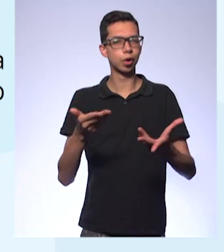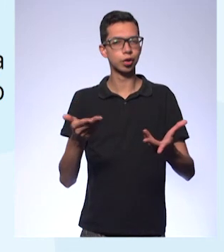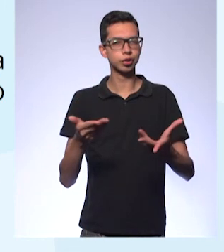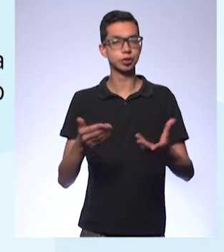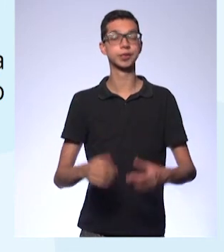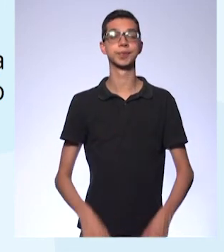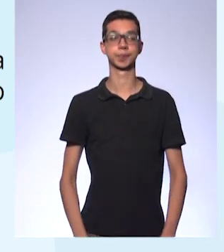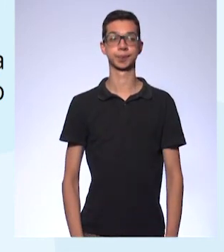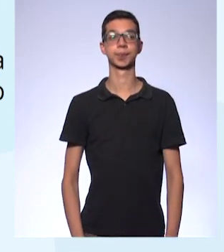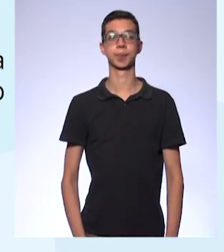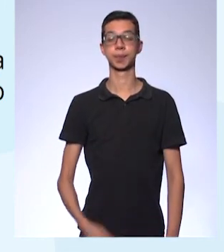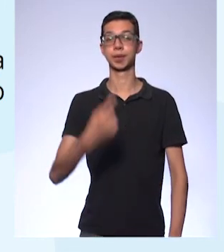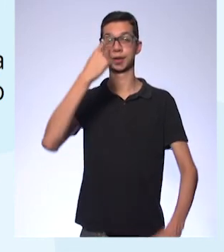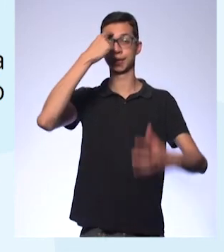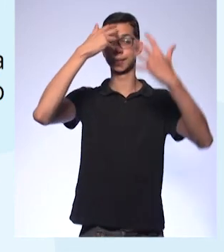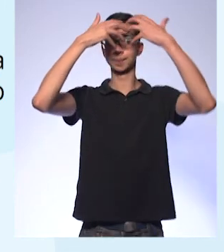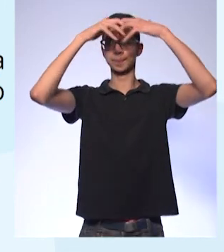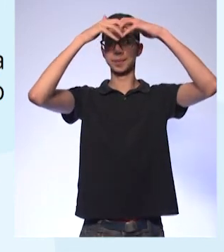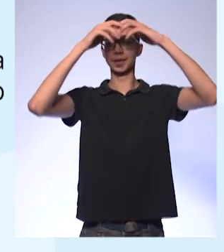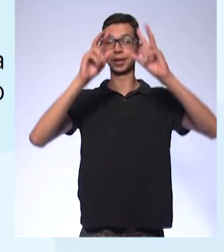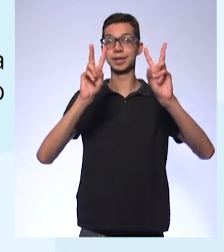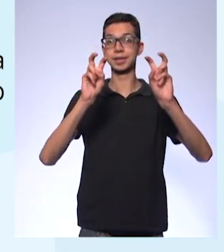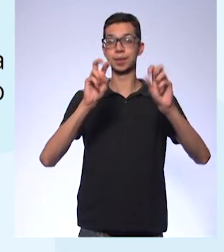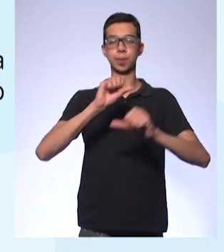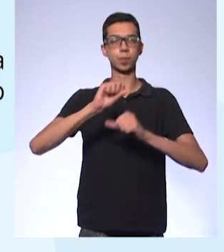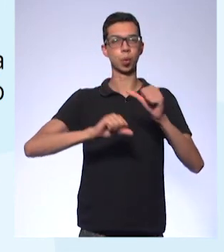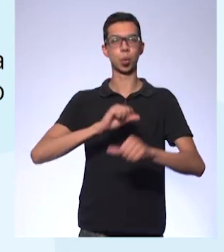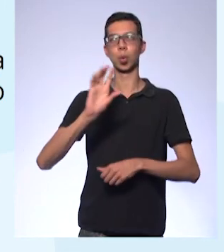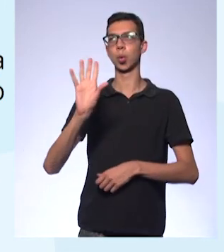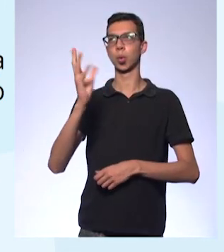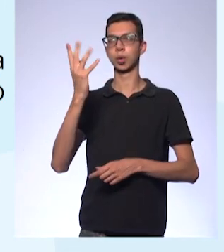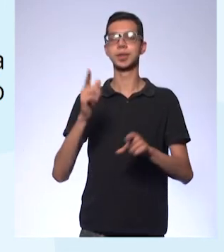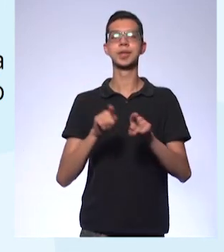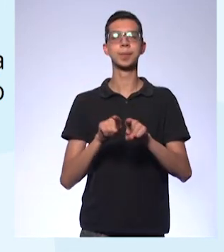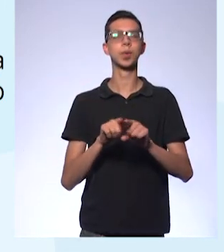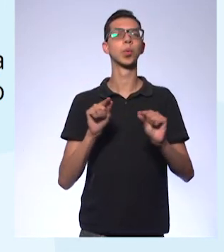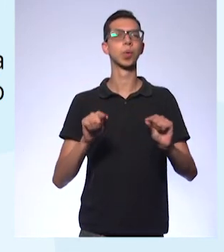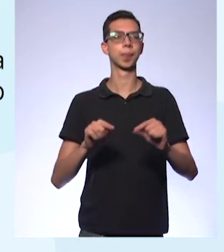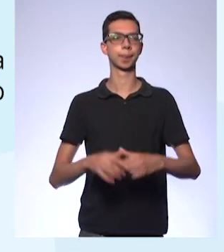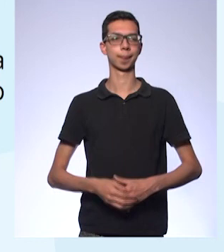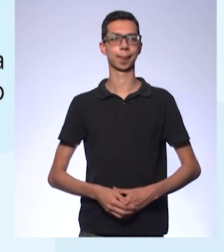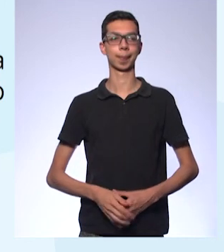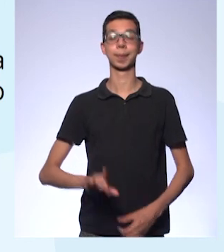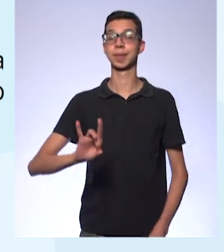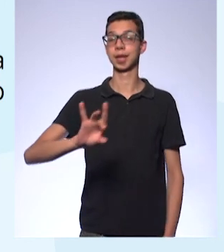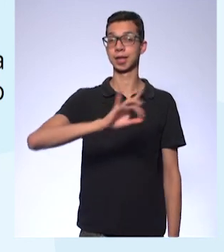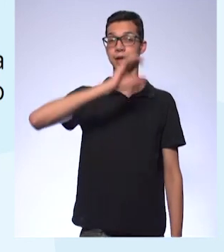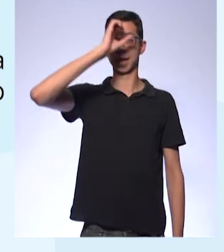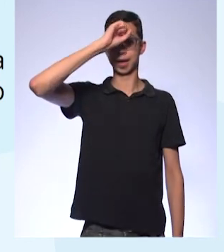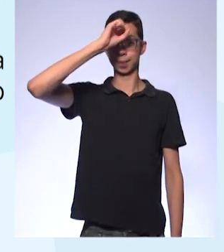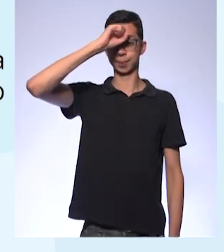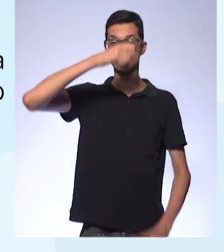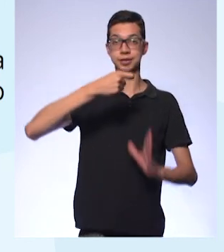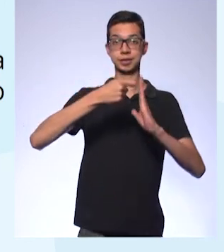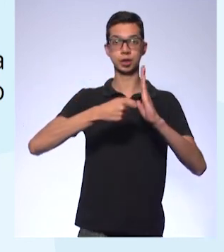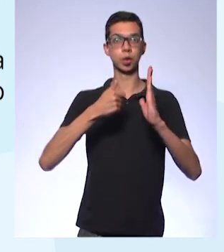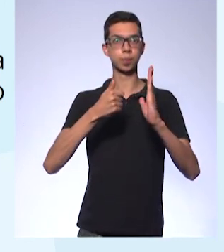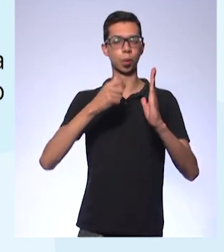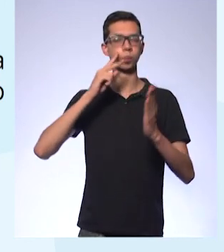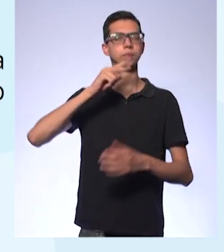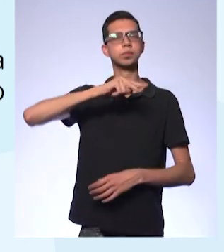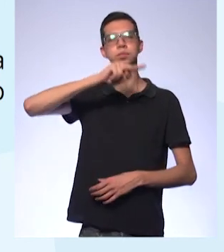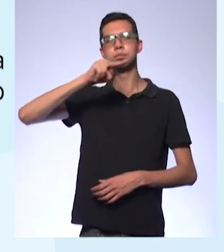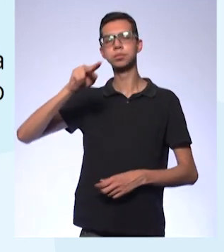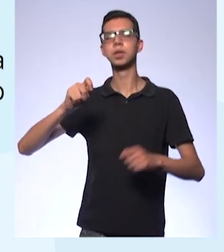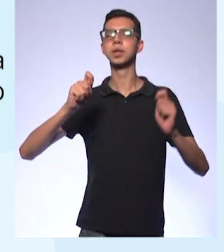refletimos sobre a temática das mudanças climáticas. E também, Cíntia, Aprendemos que, a partir da leitura de um bom texto, podemos